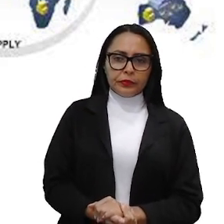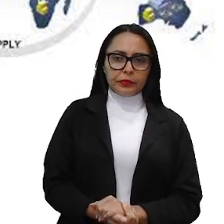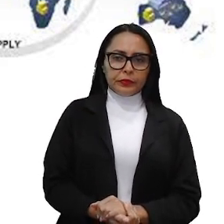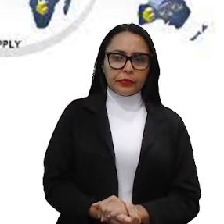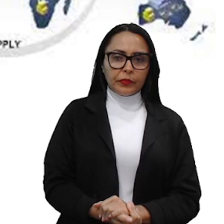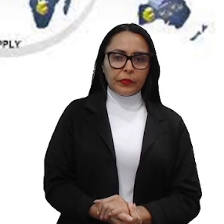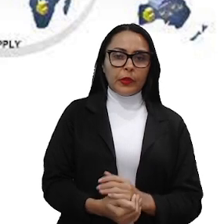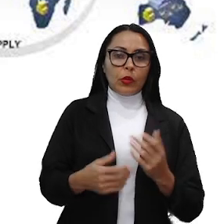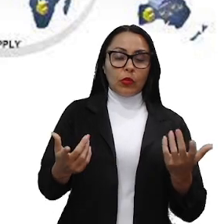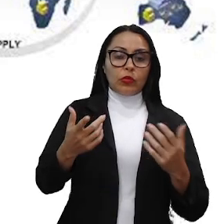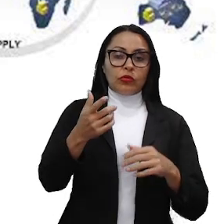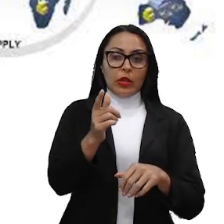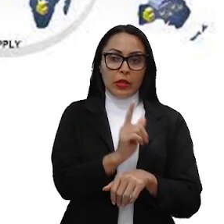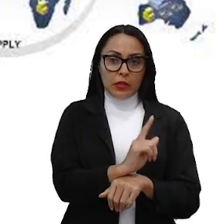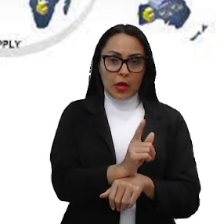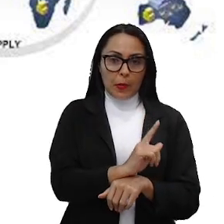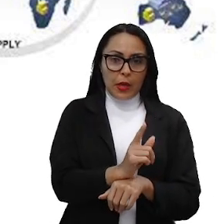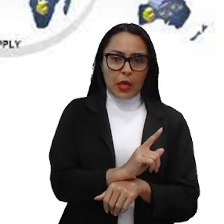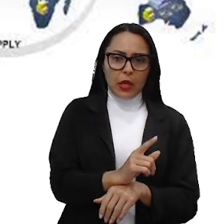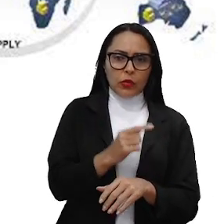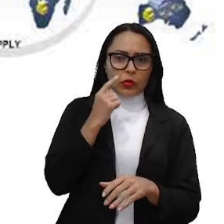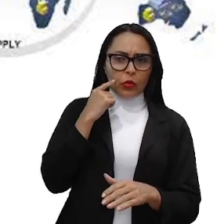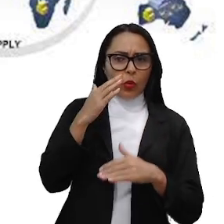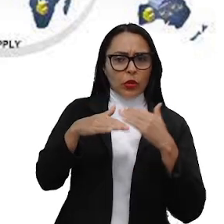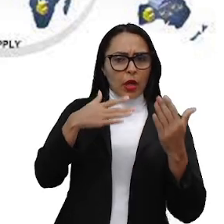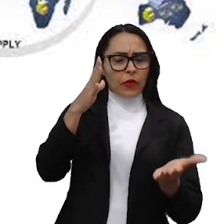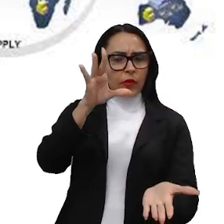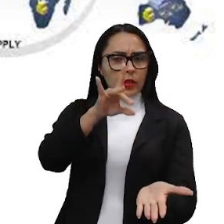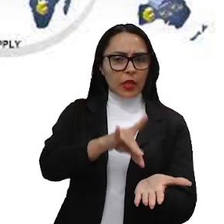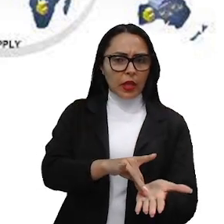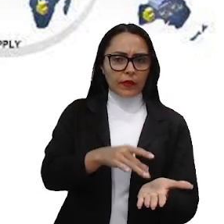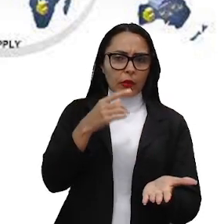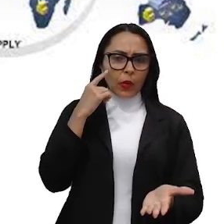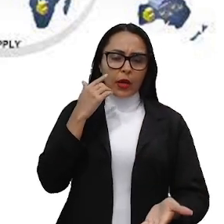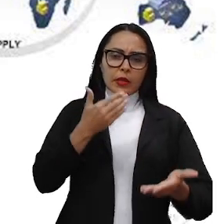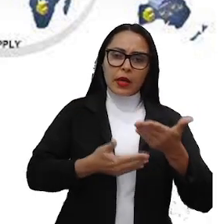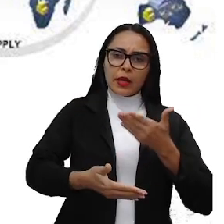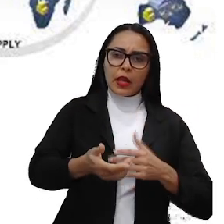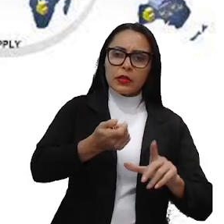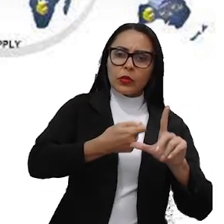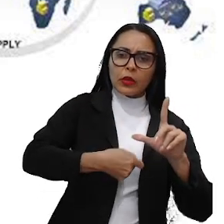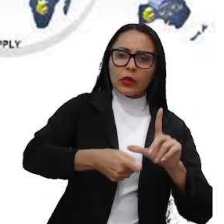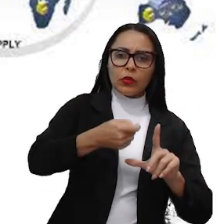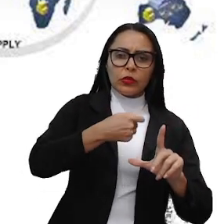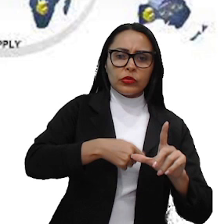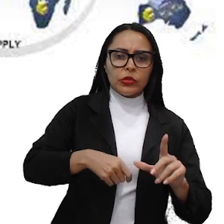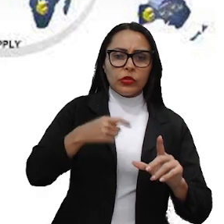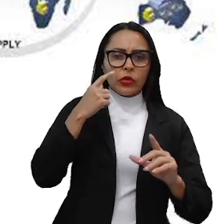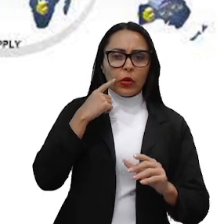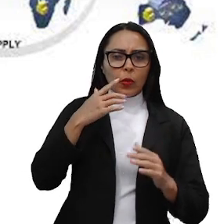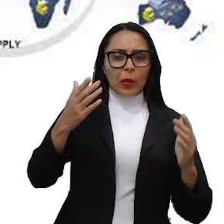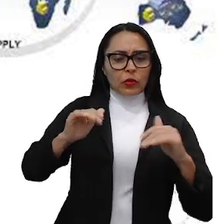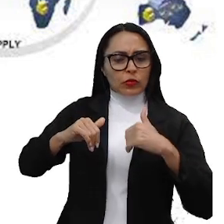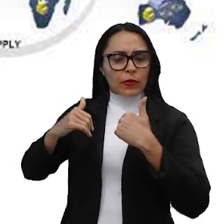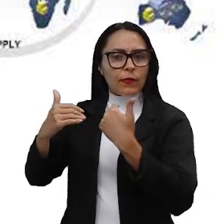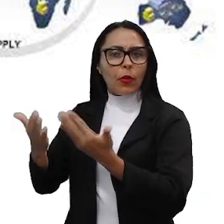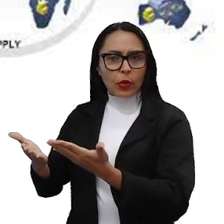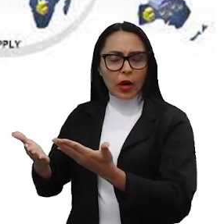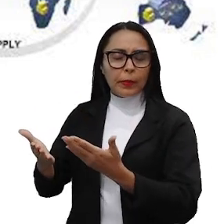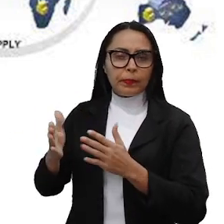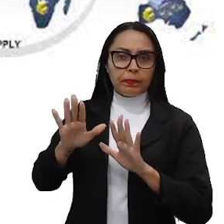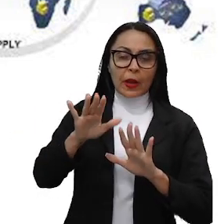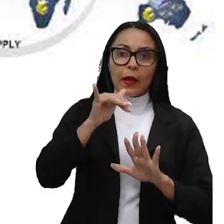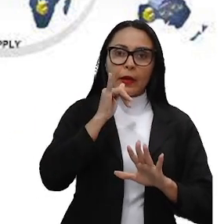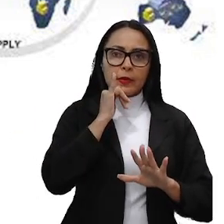O gerenciamento da cadeia de suprimentos só se torna efetiva com a integração da logística doméstica com o meio externo, ou